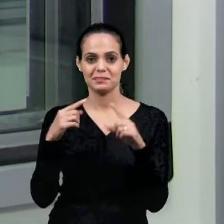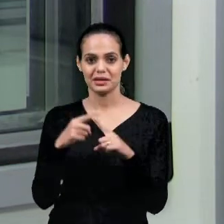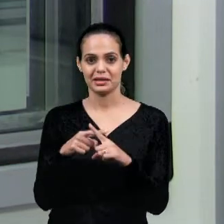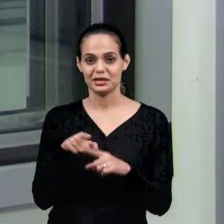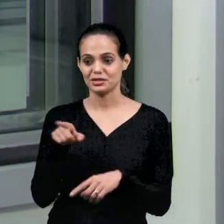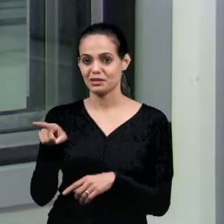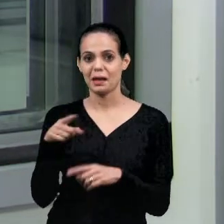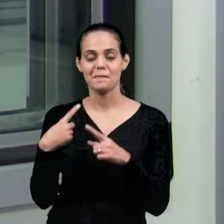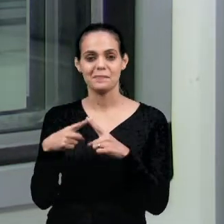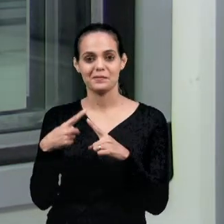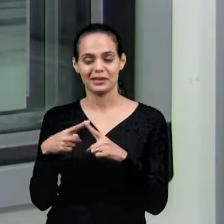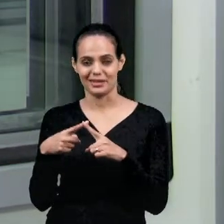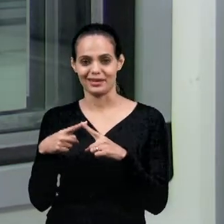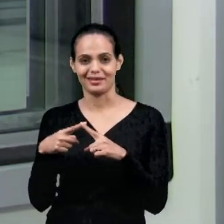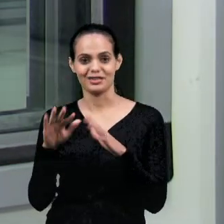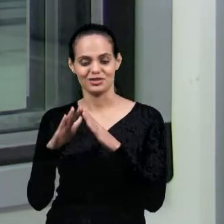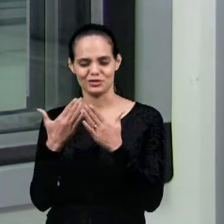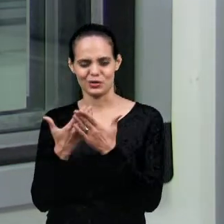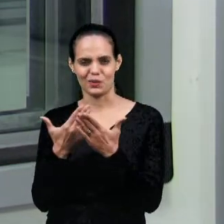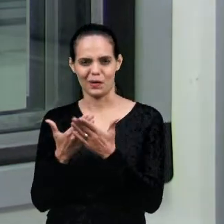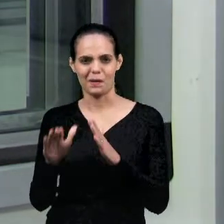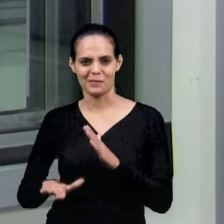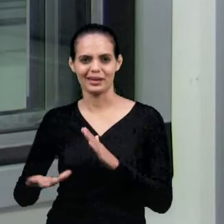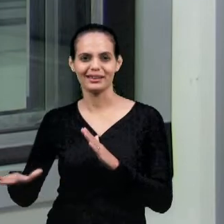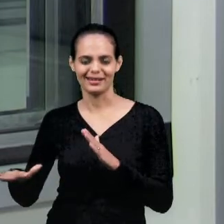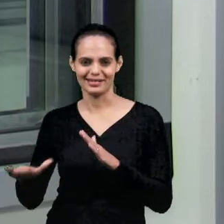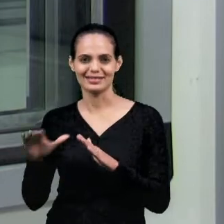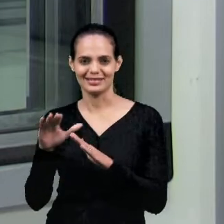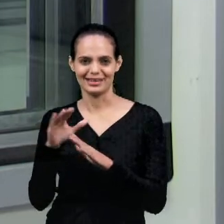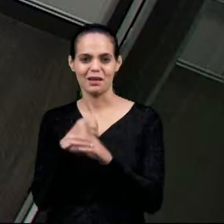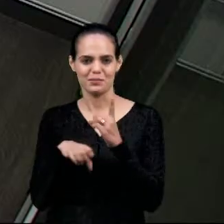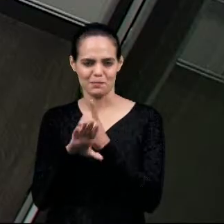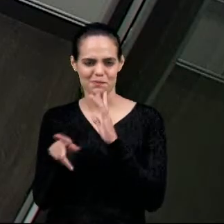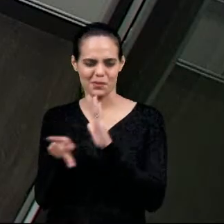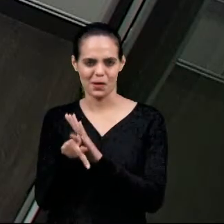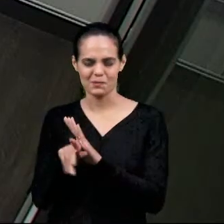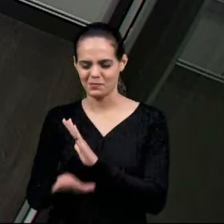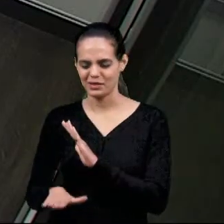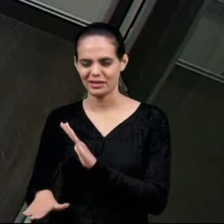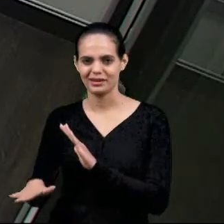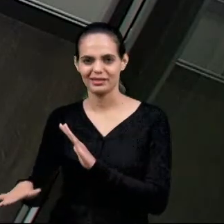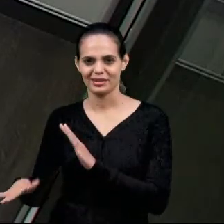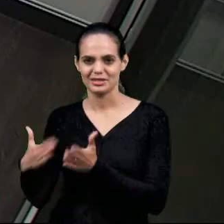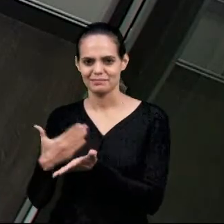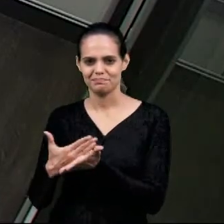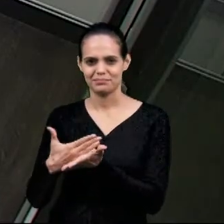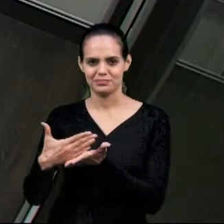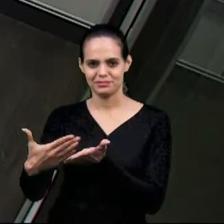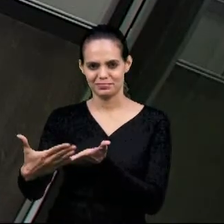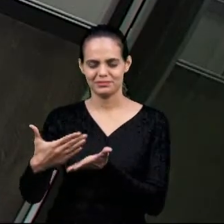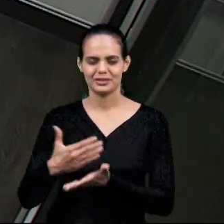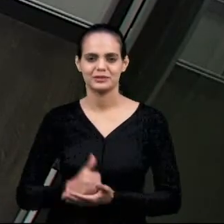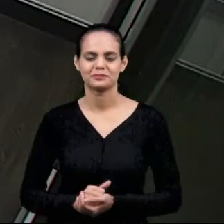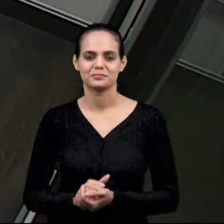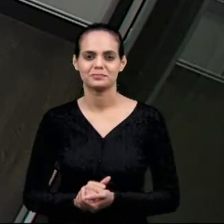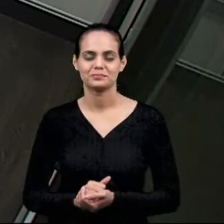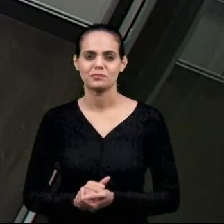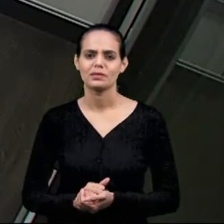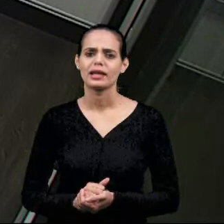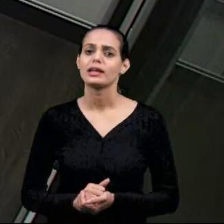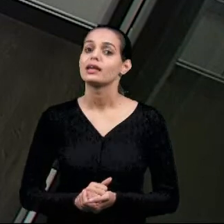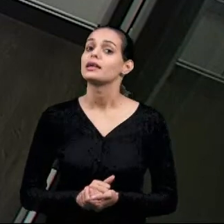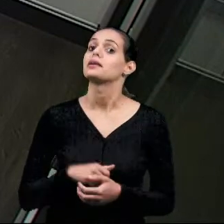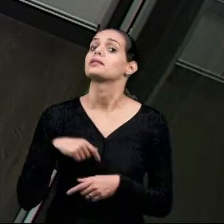E aí nós começamos a frequentar, e glória a Deus, estamos... Depois seu pai veio? Depois de muitos anos. Meu